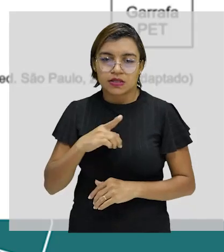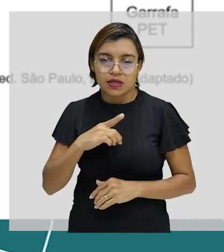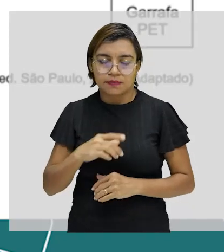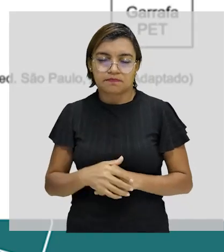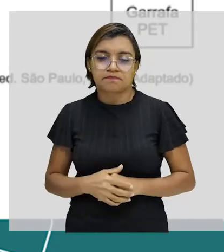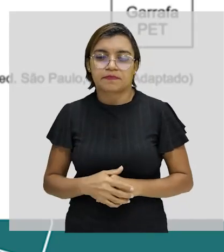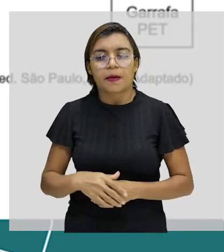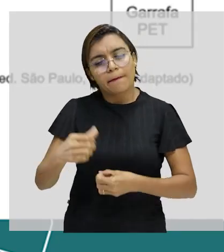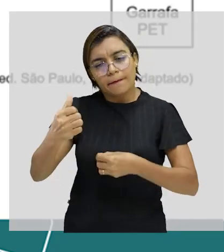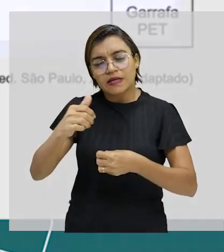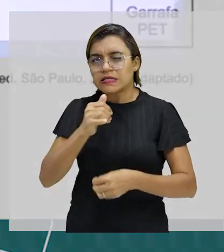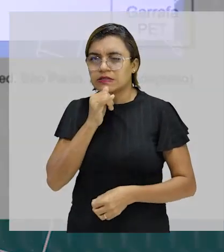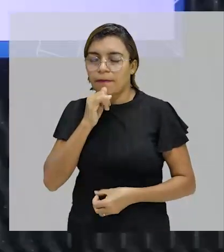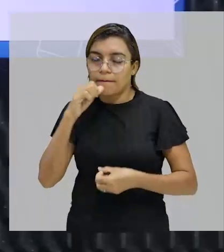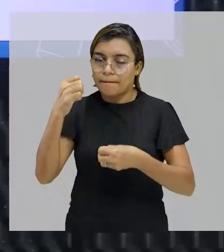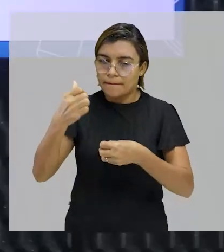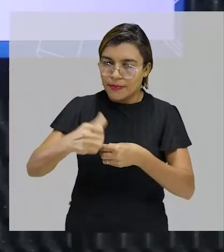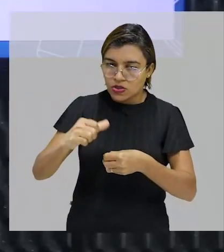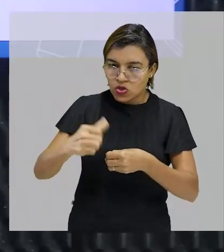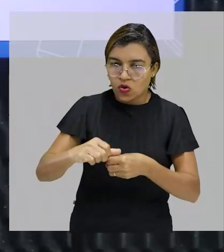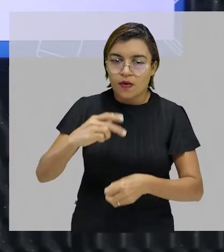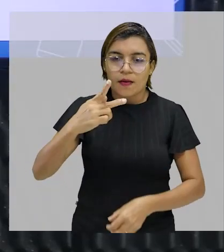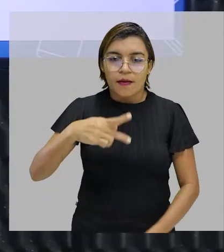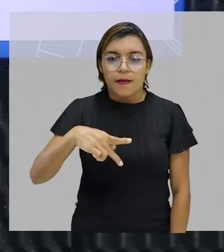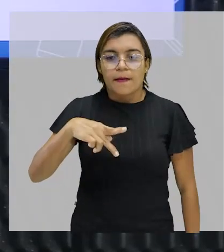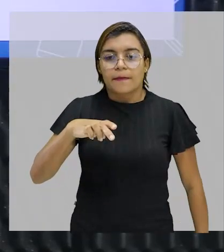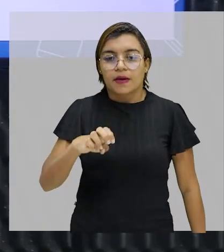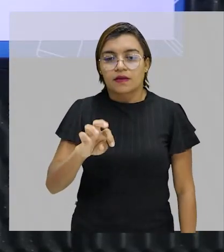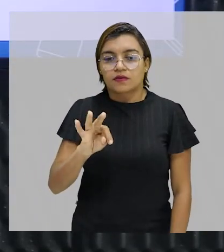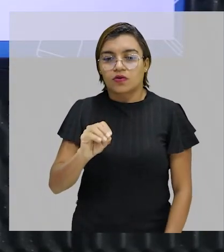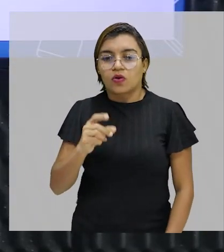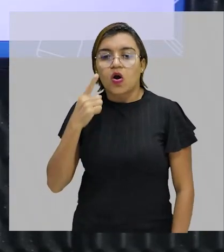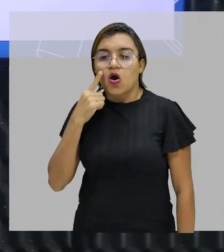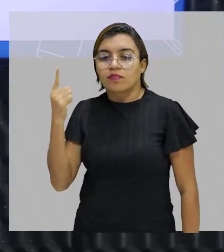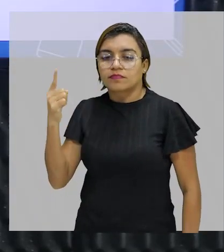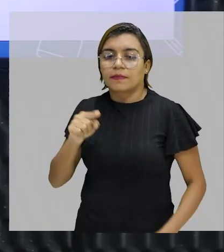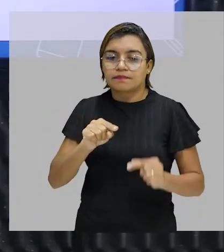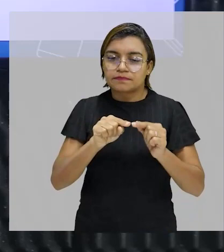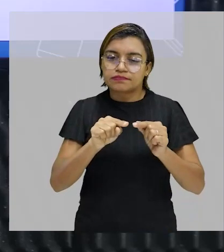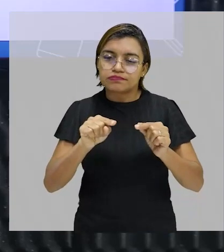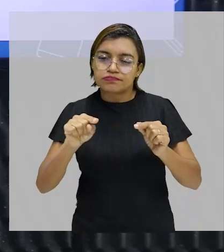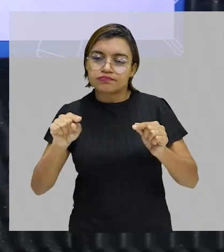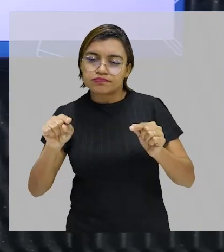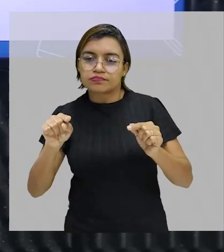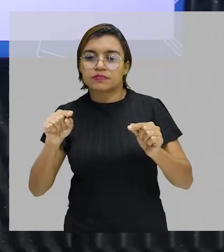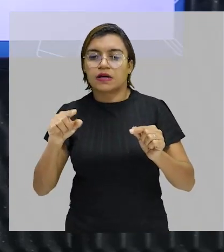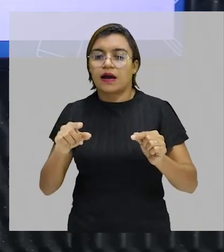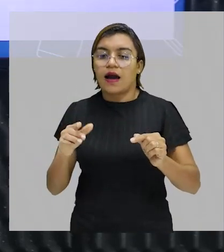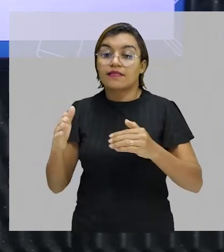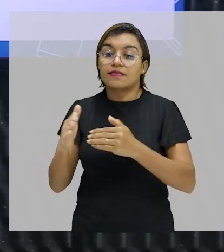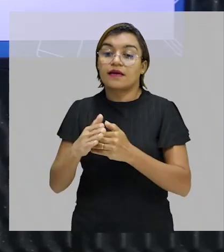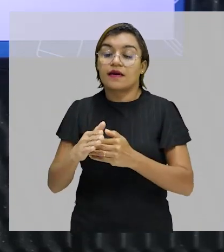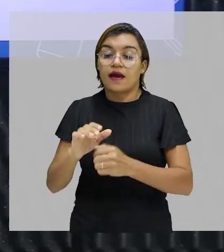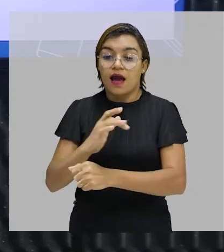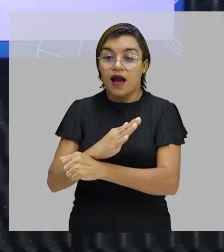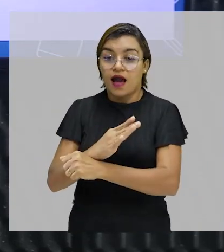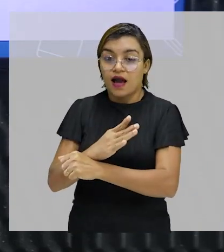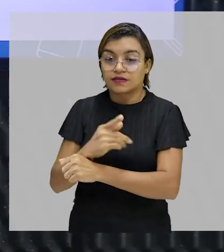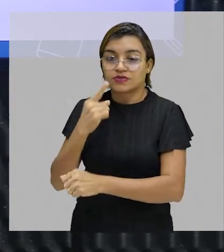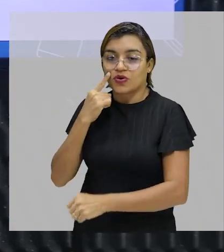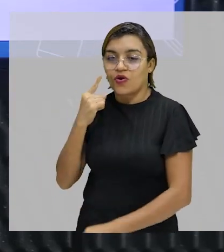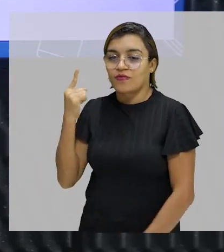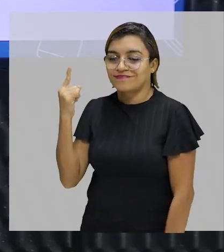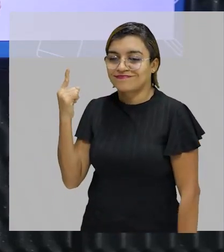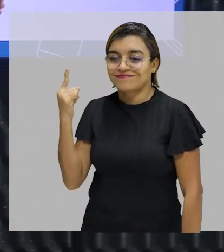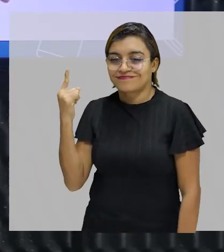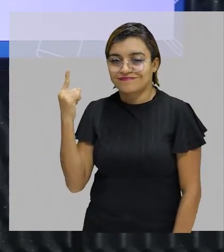o petróleo, certo? Aí vou ter petróleo, nafta, o parastileno, aí vou chegar ao ácido tereftálico,